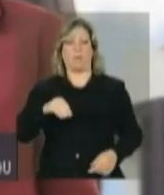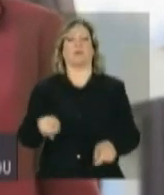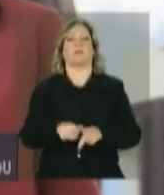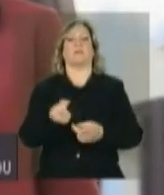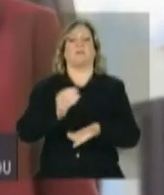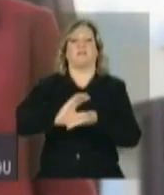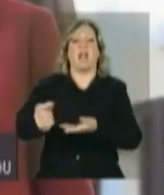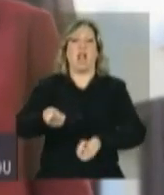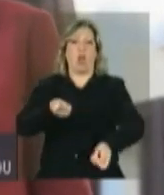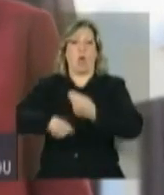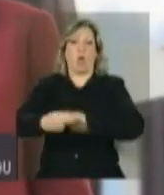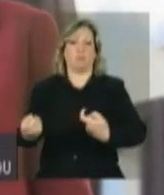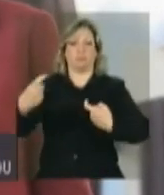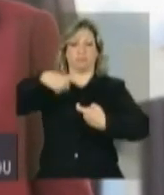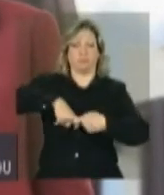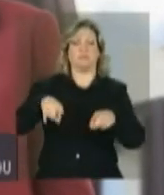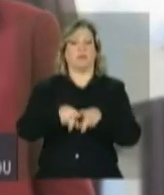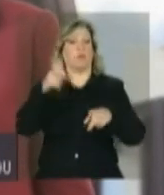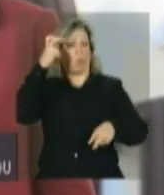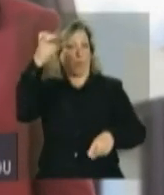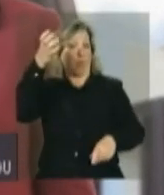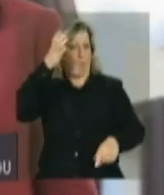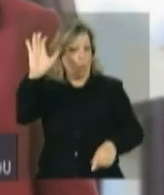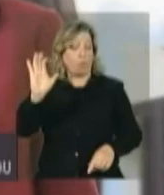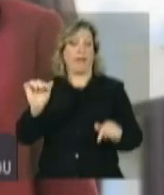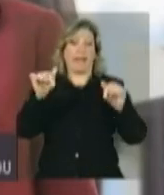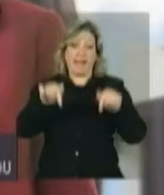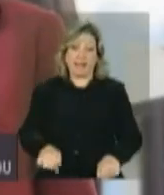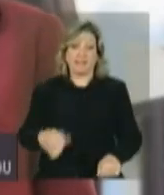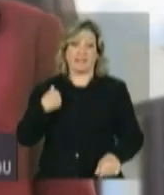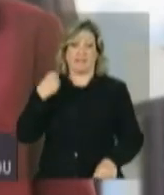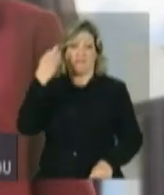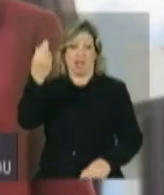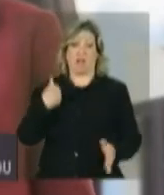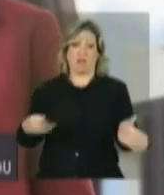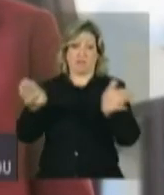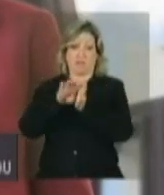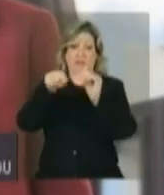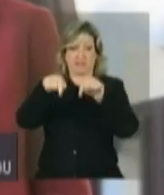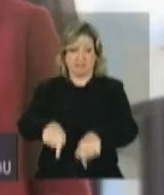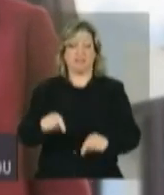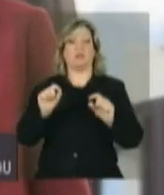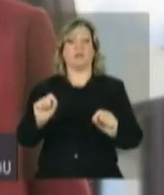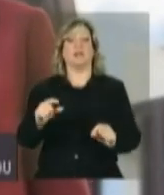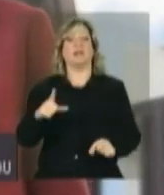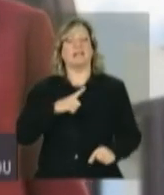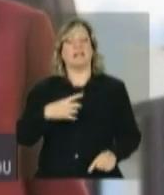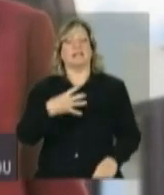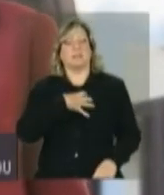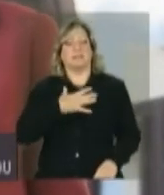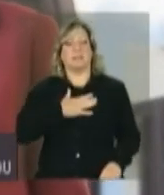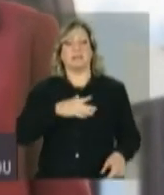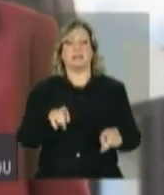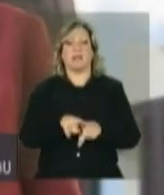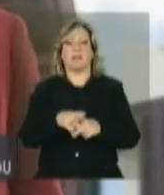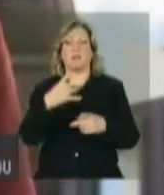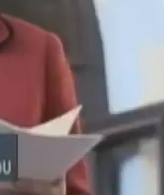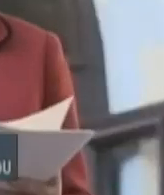investimento e também culturais. Esta viagem também tem para mim um sentido